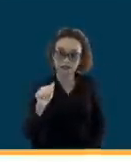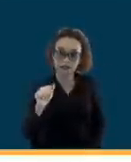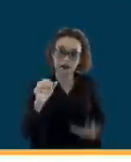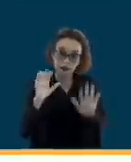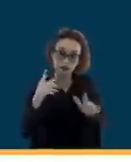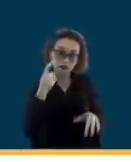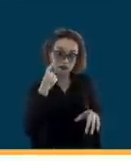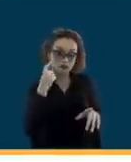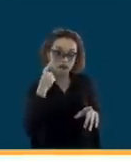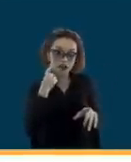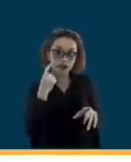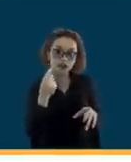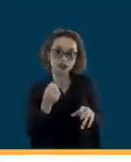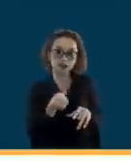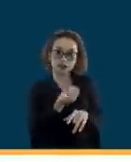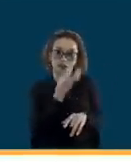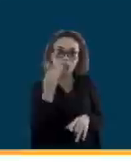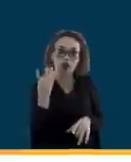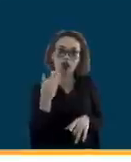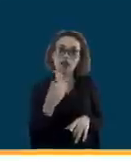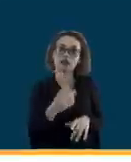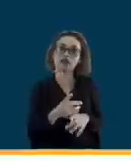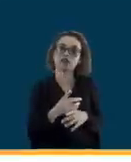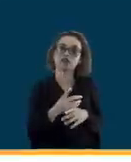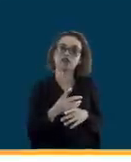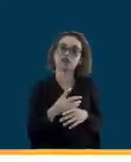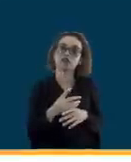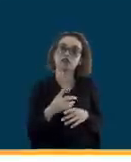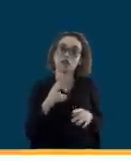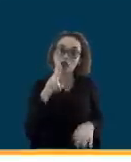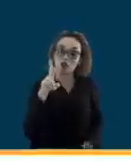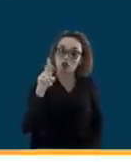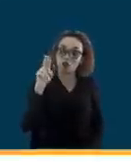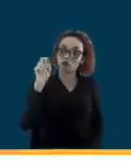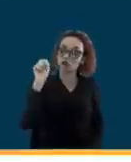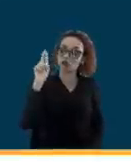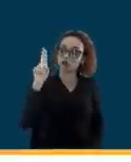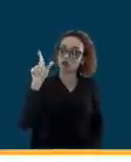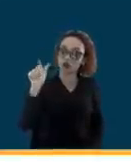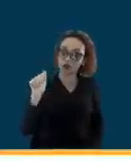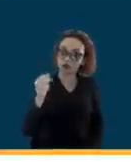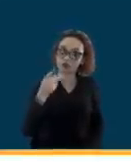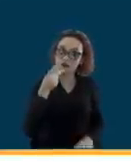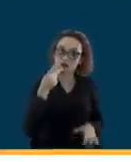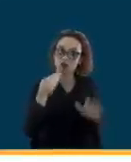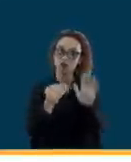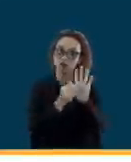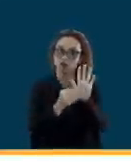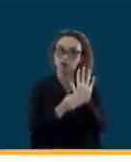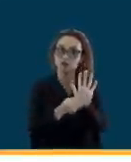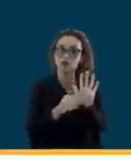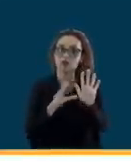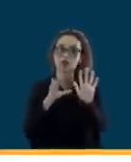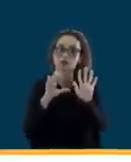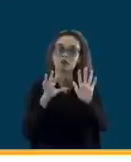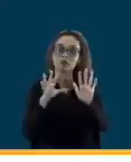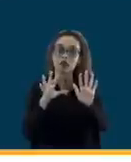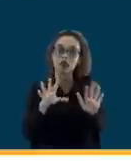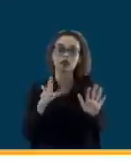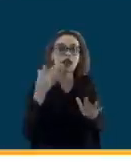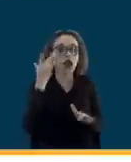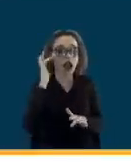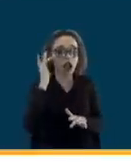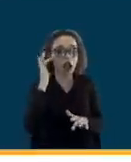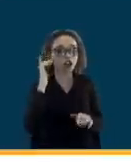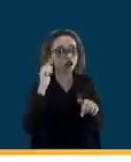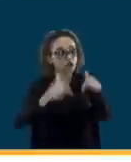né? Mesmo tudo isso que a Úrsula vai colocando... vocês vejam que tem muito trabalho, né? Não é